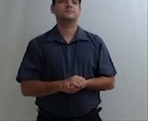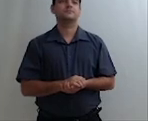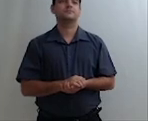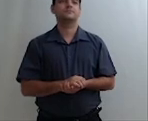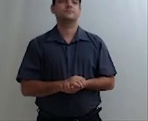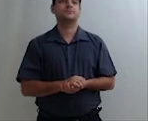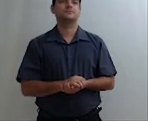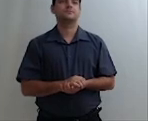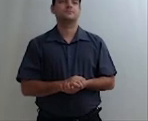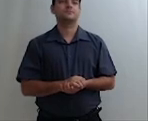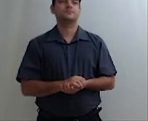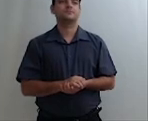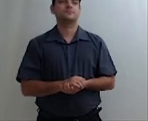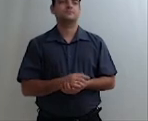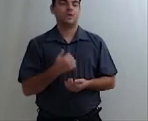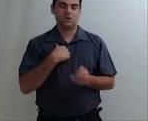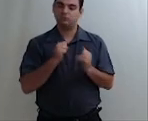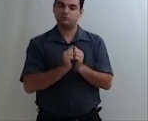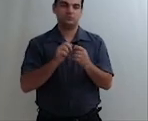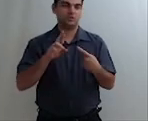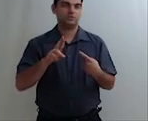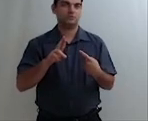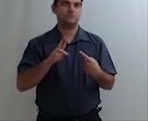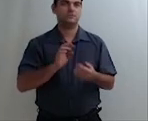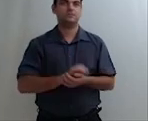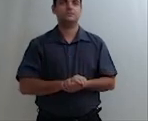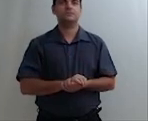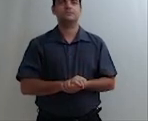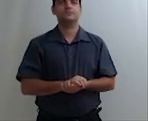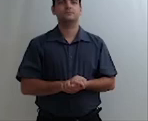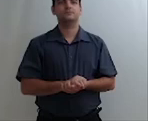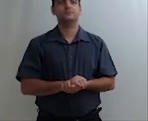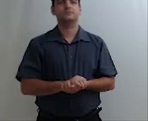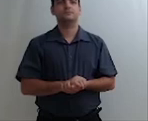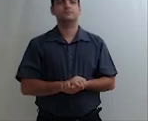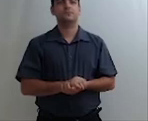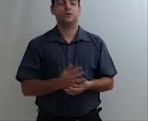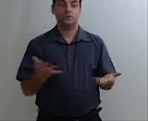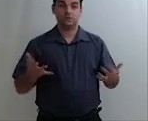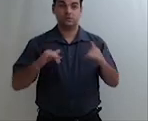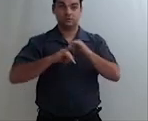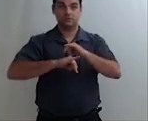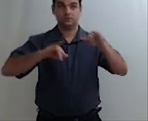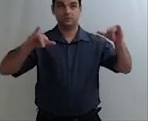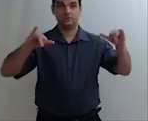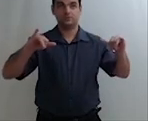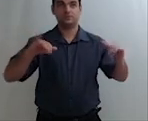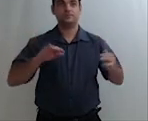divergência acompanha o eminente relator pois não então o resultado fica assim